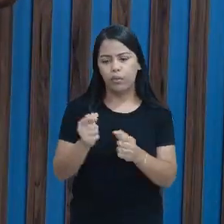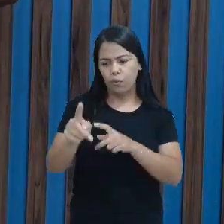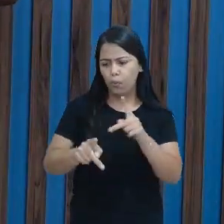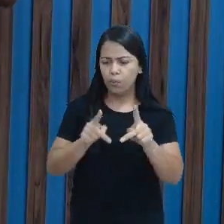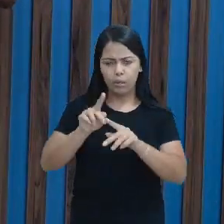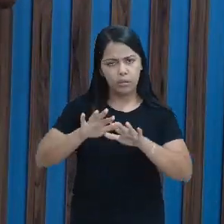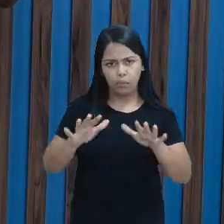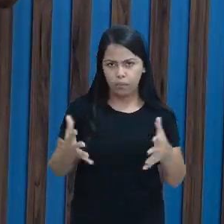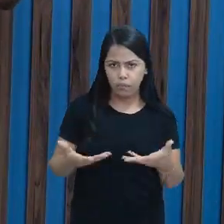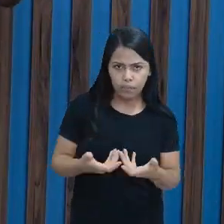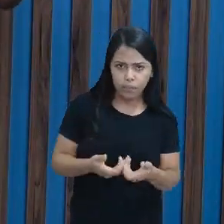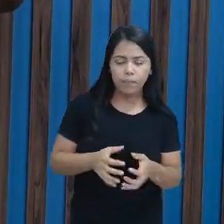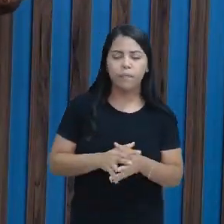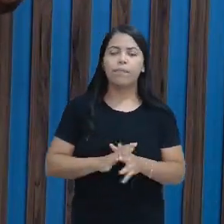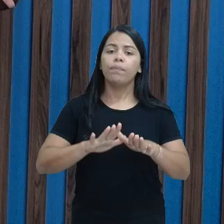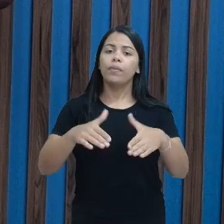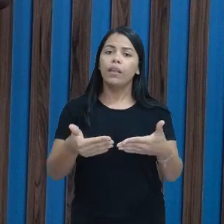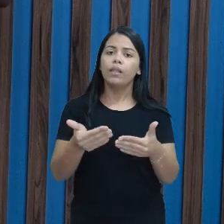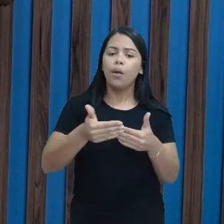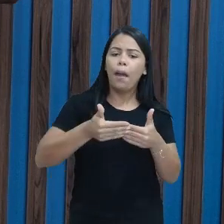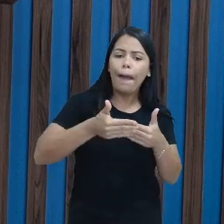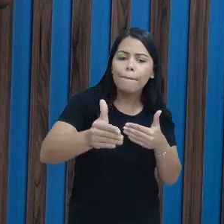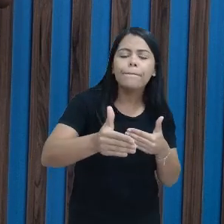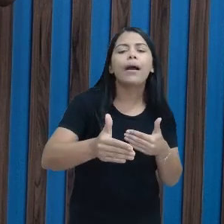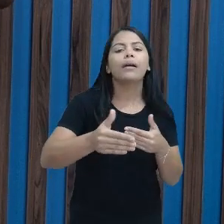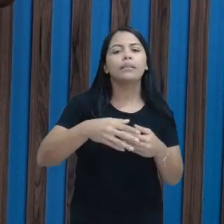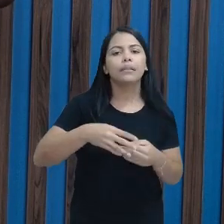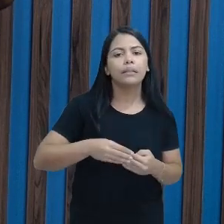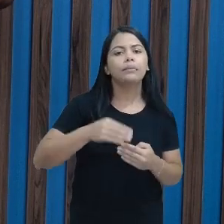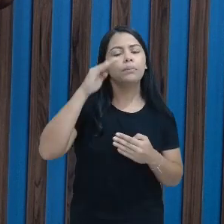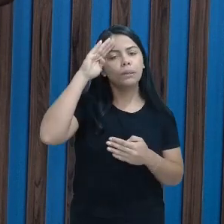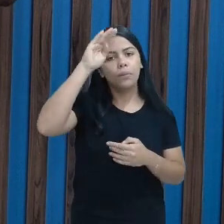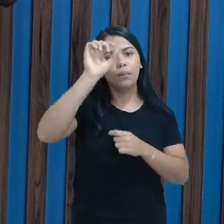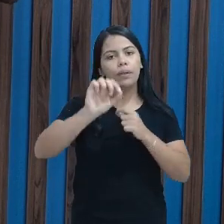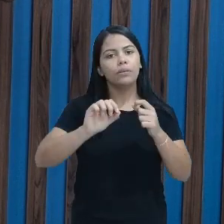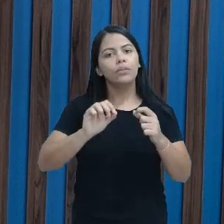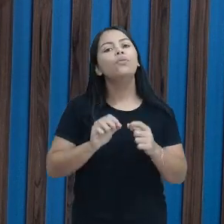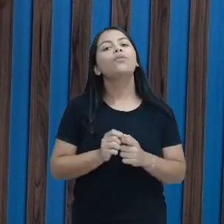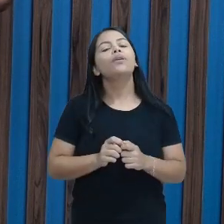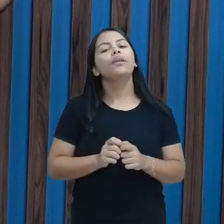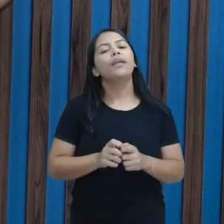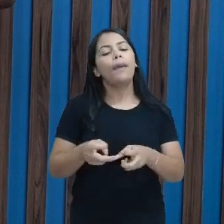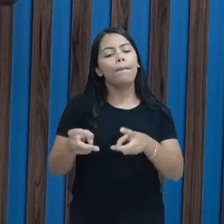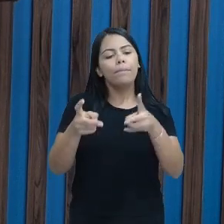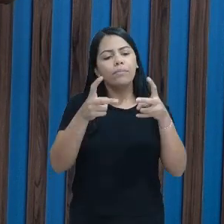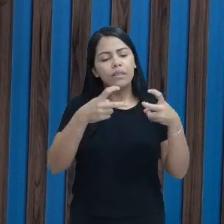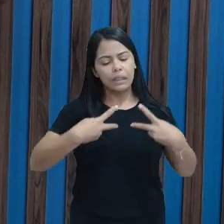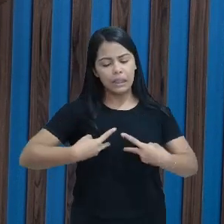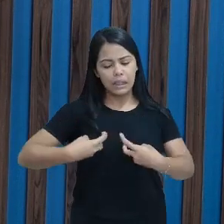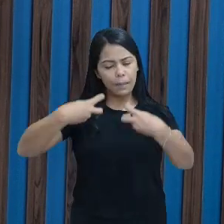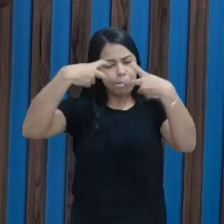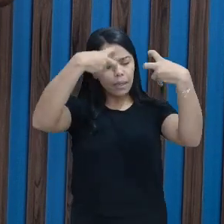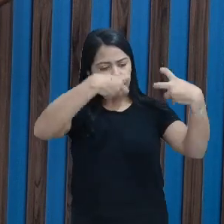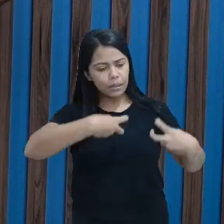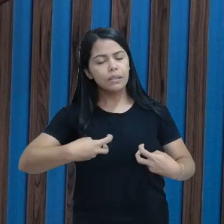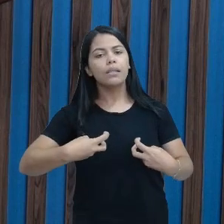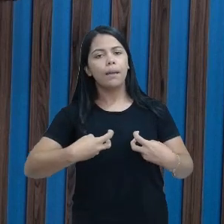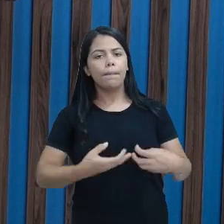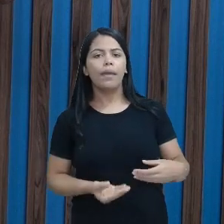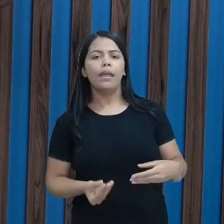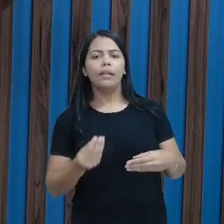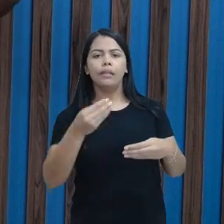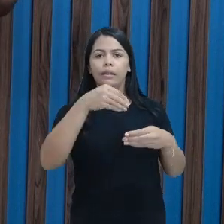Então, parte do princípio da identificação, da identidade que você vai